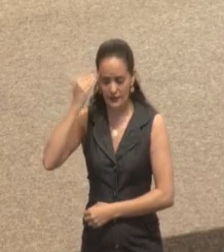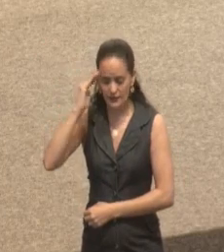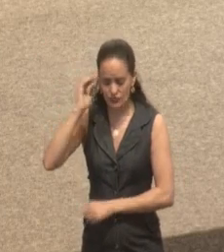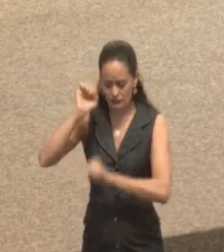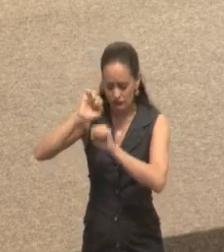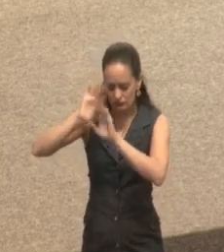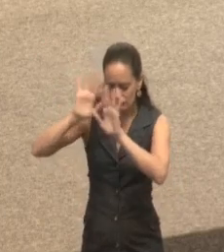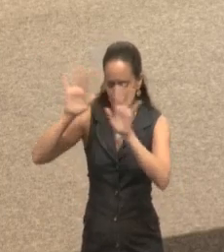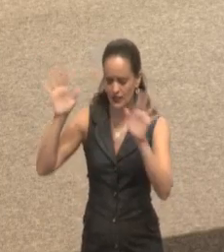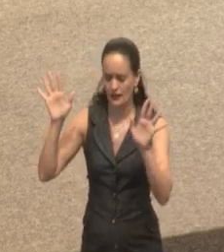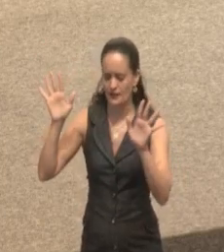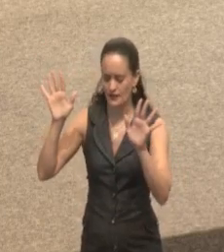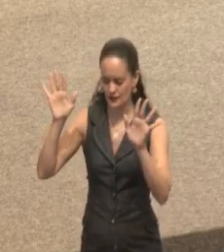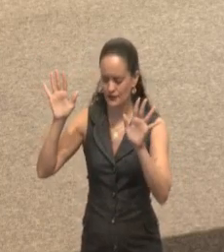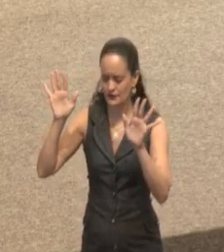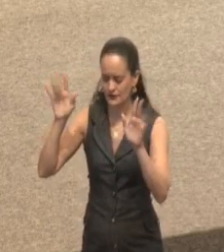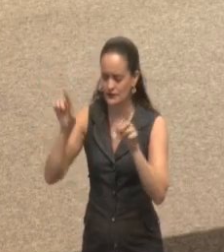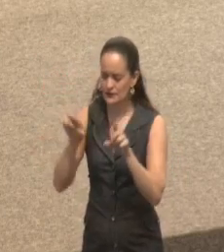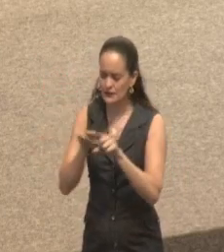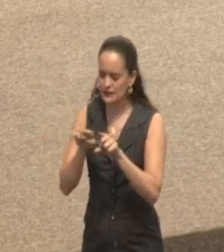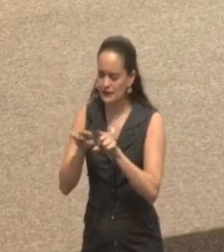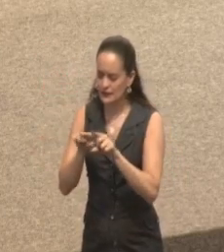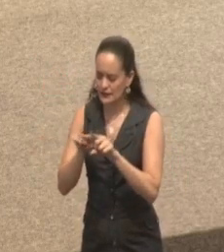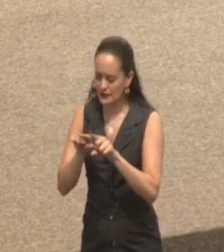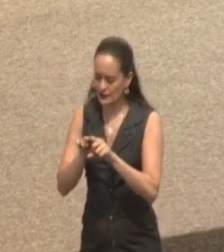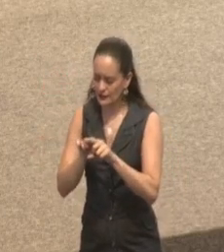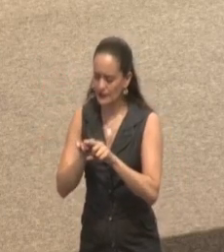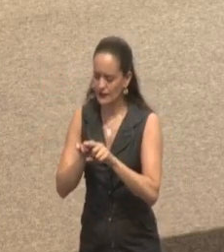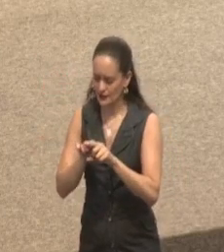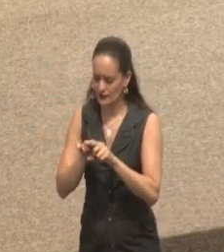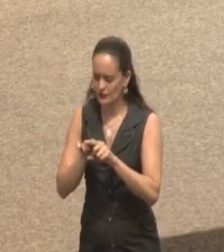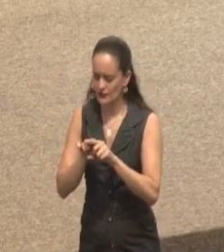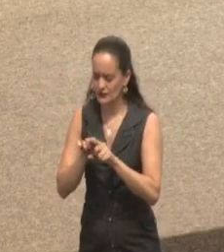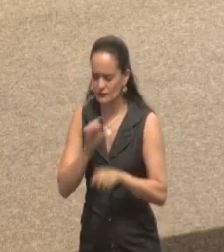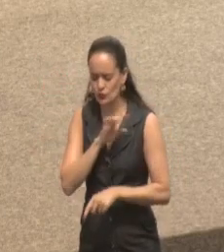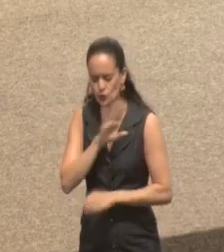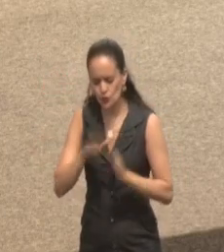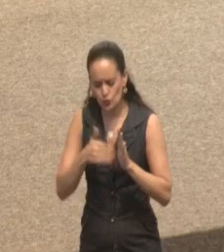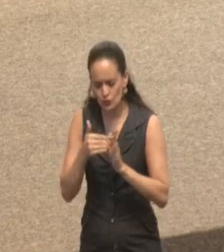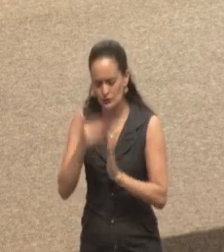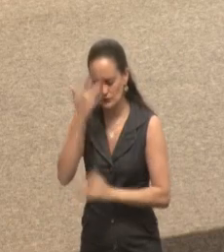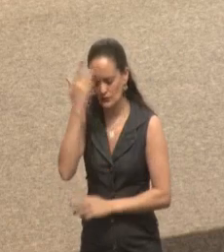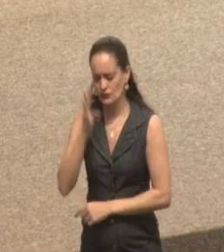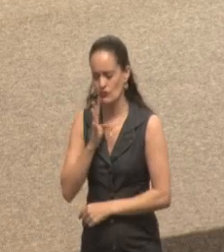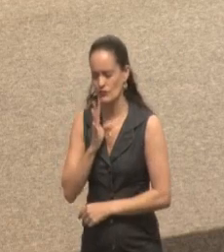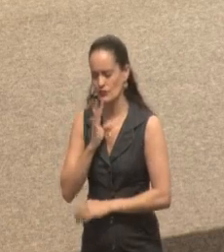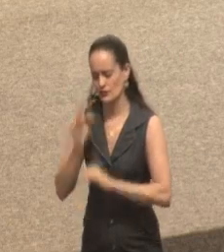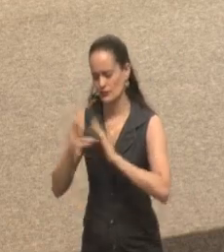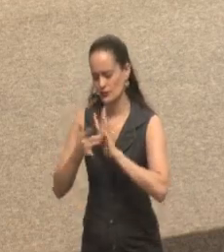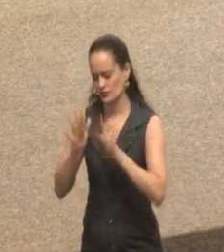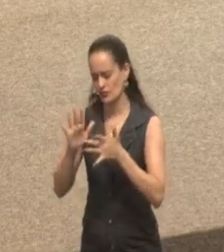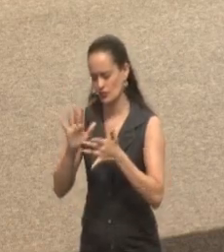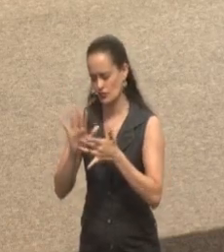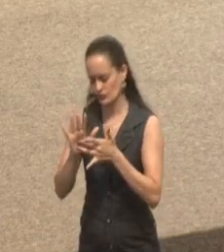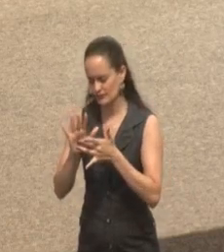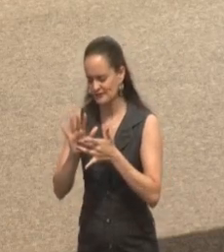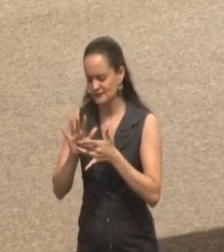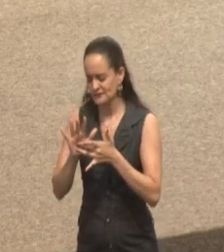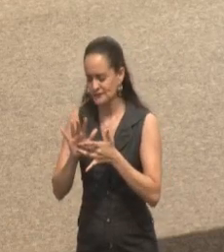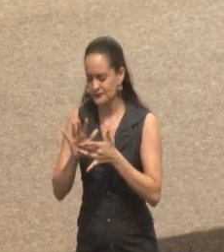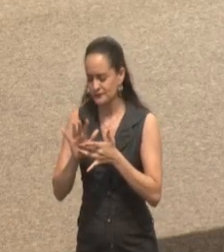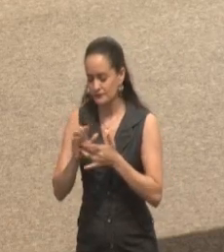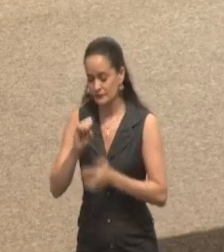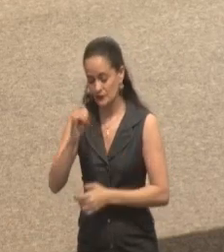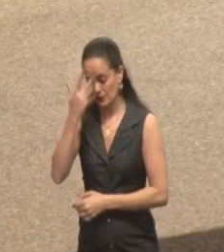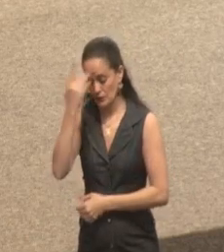discernimento, e por meio deles milhares e milhares conheçam Cristo Jesus. Ó Deus, aqueles que vêm por um motivo